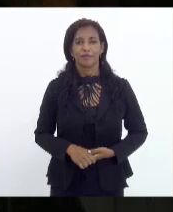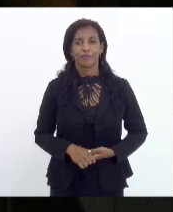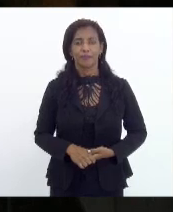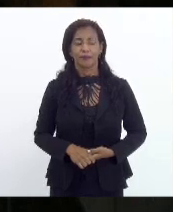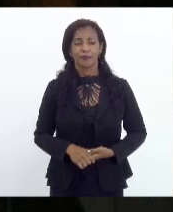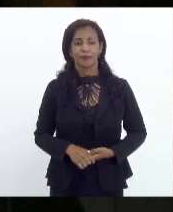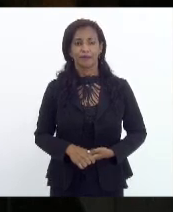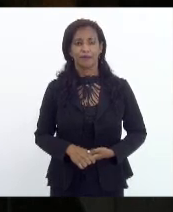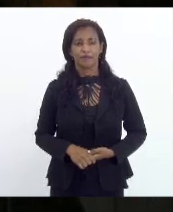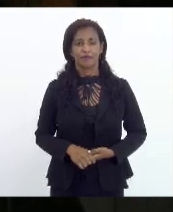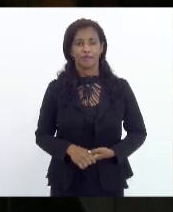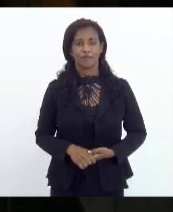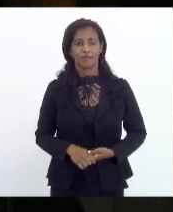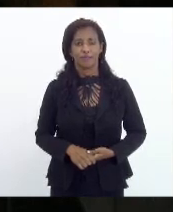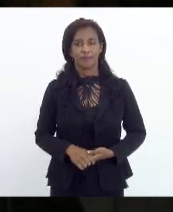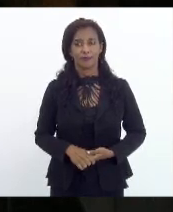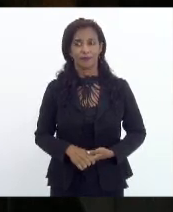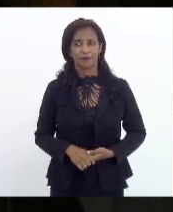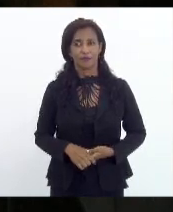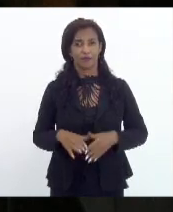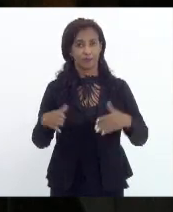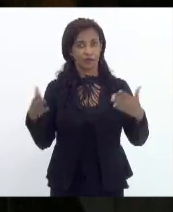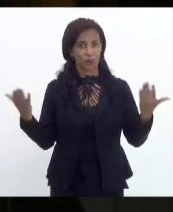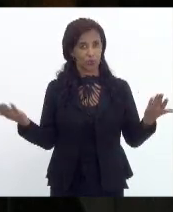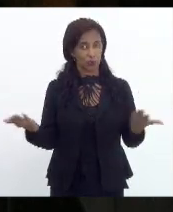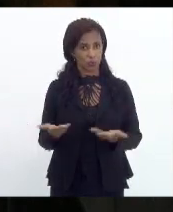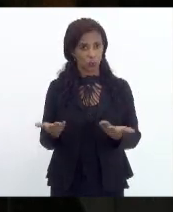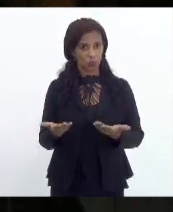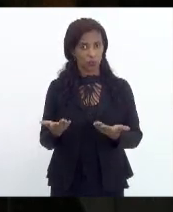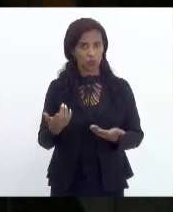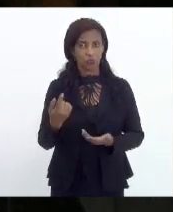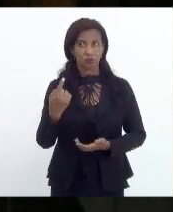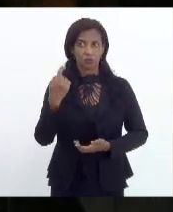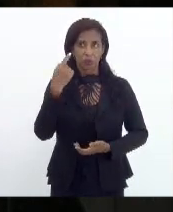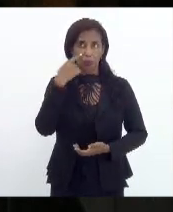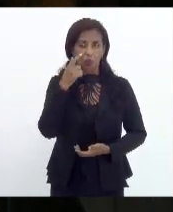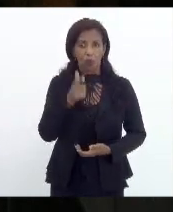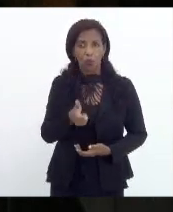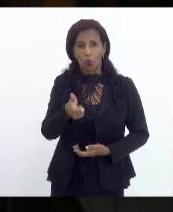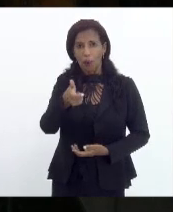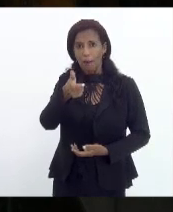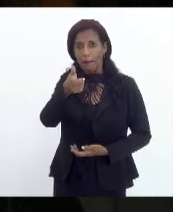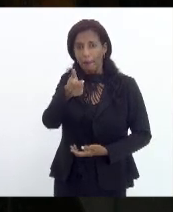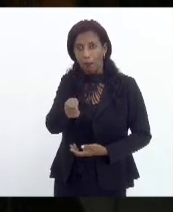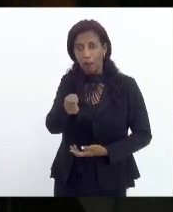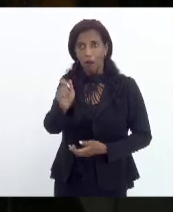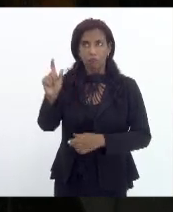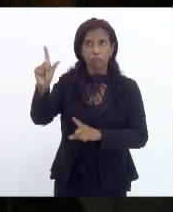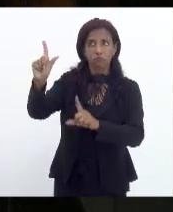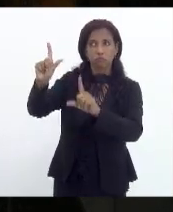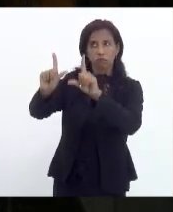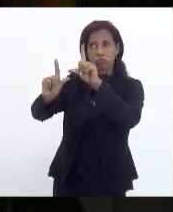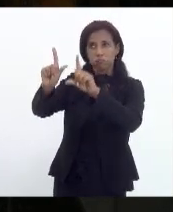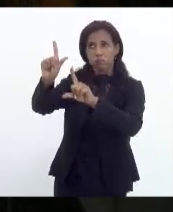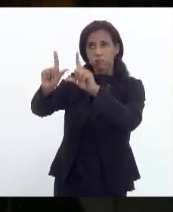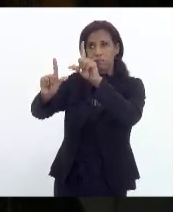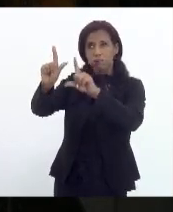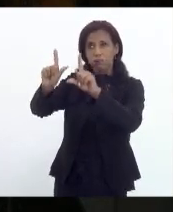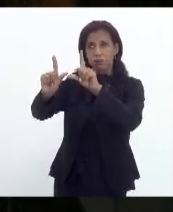ah e hoje e quando ligamos a nossa TV